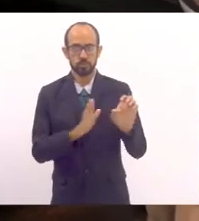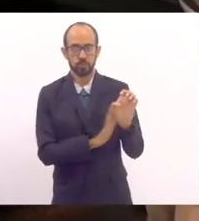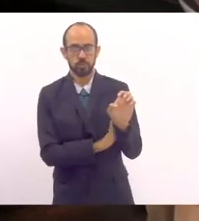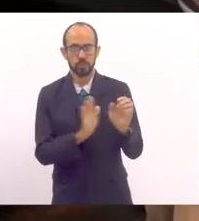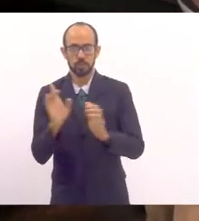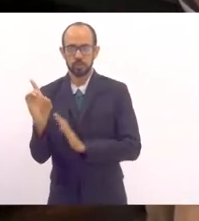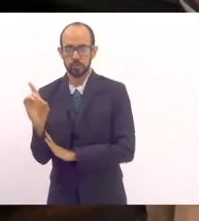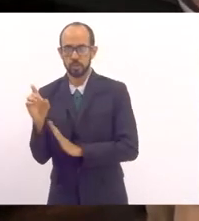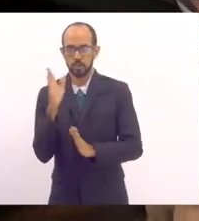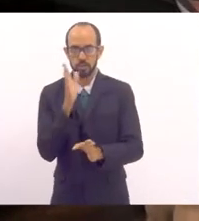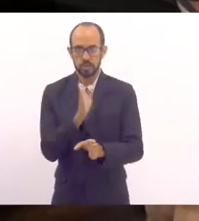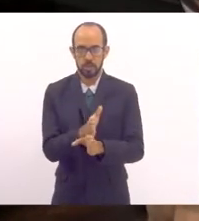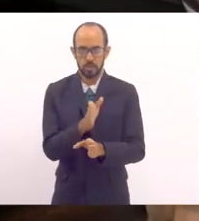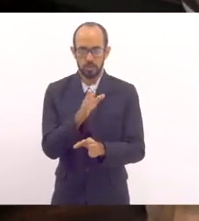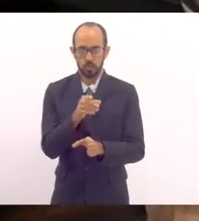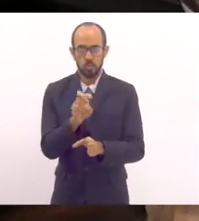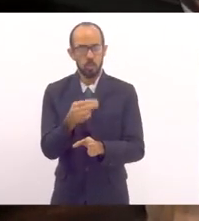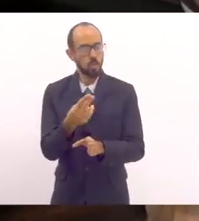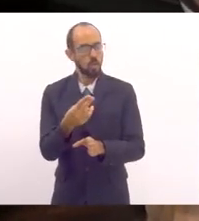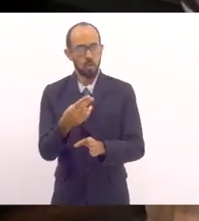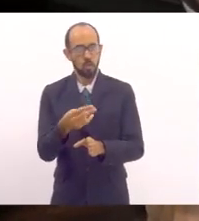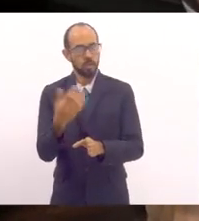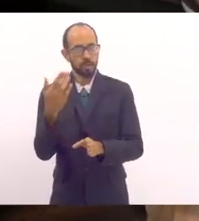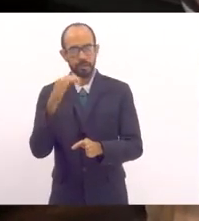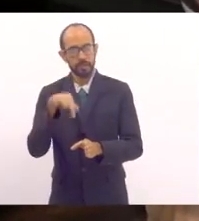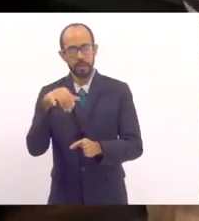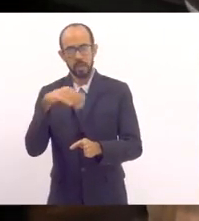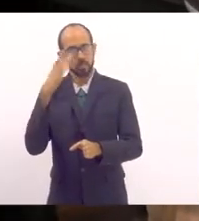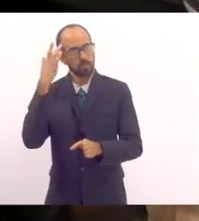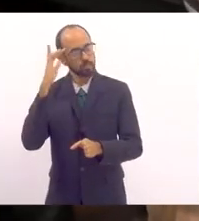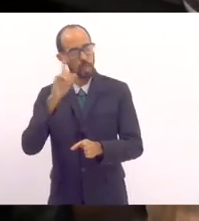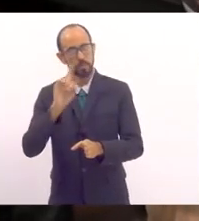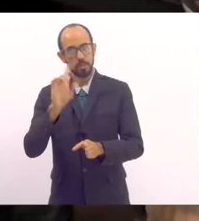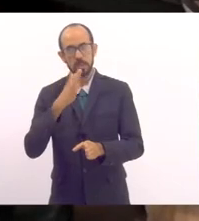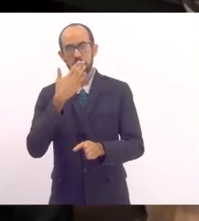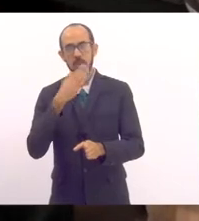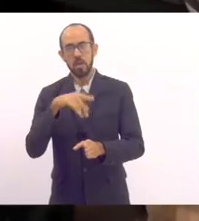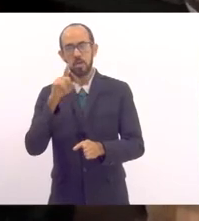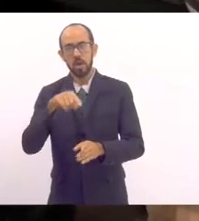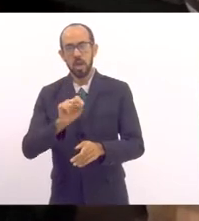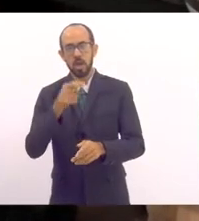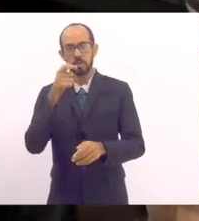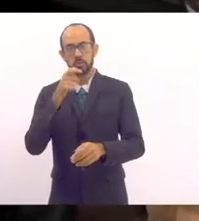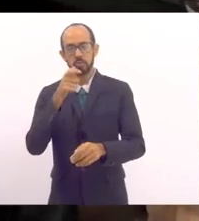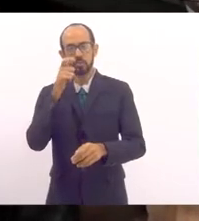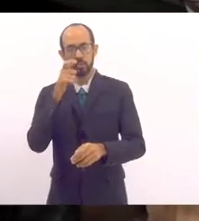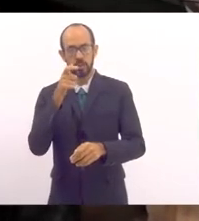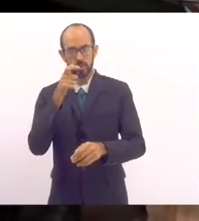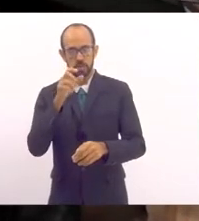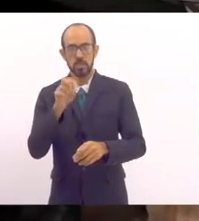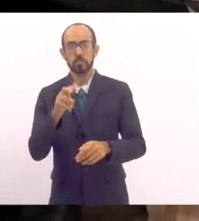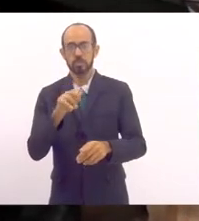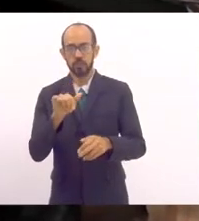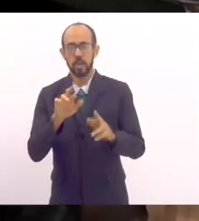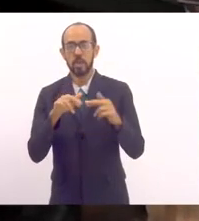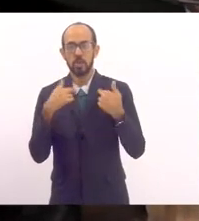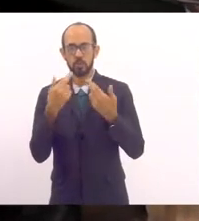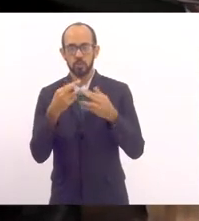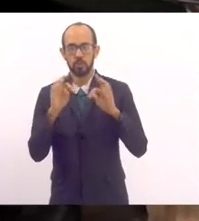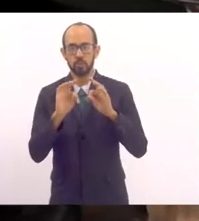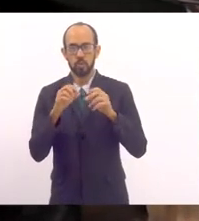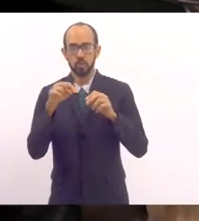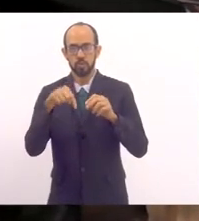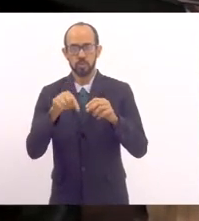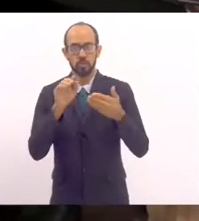até quem não sabe qual é a sua orientação, a gente reúne todo mundo aqui em prol do